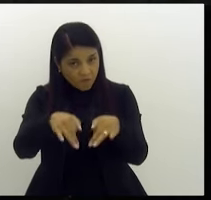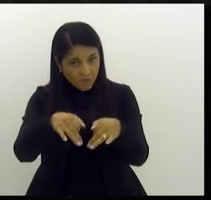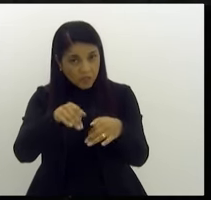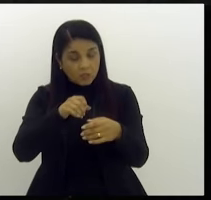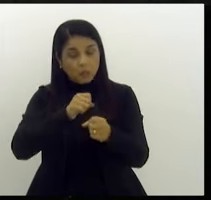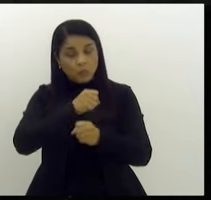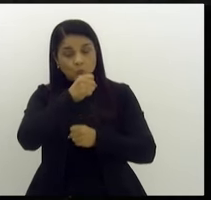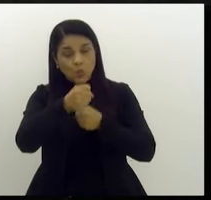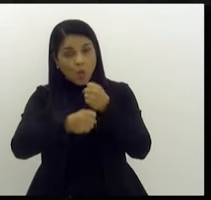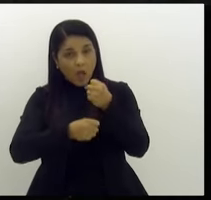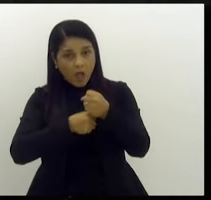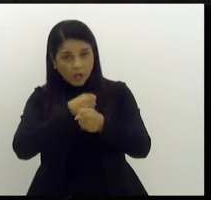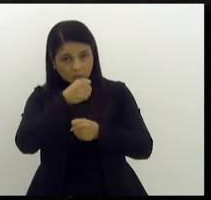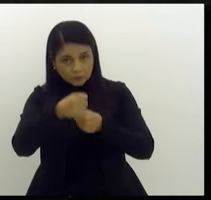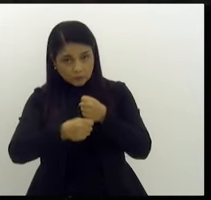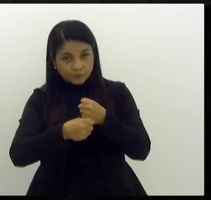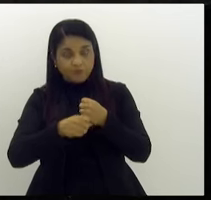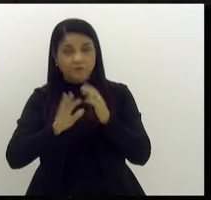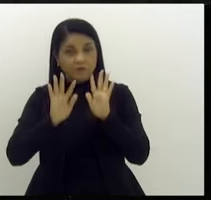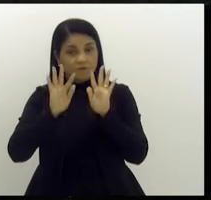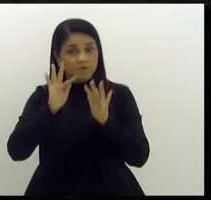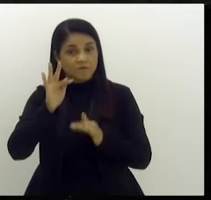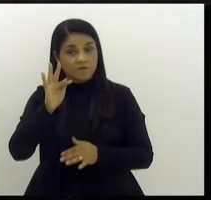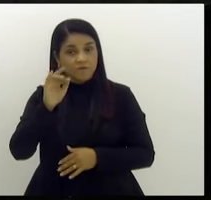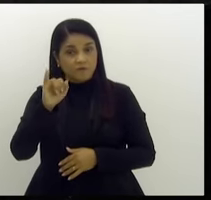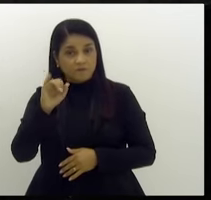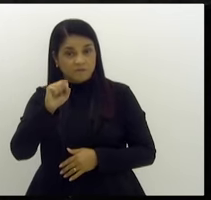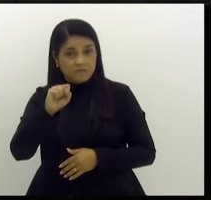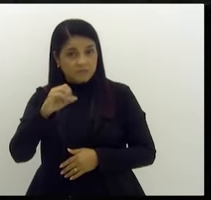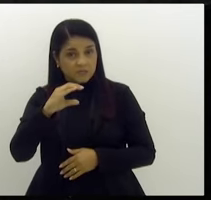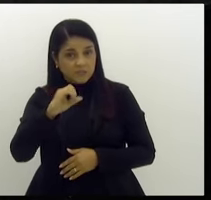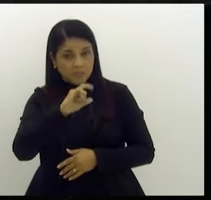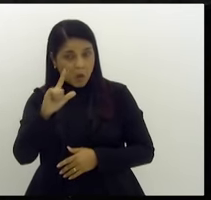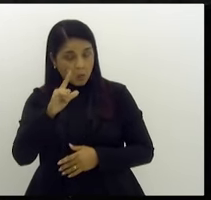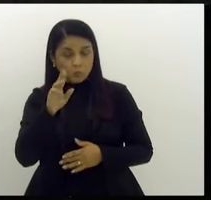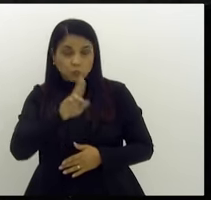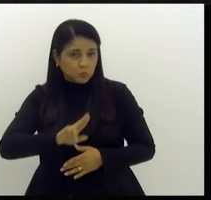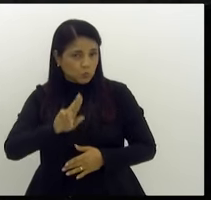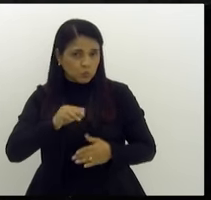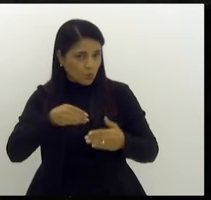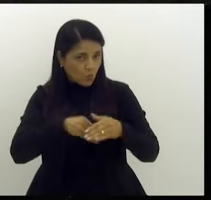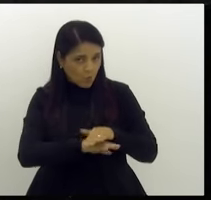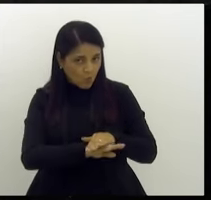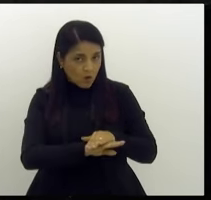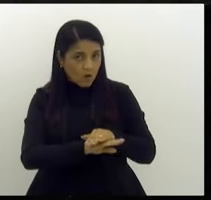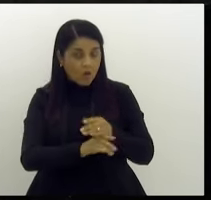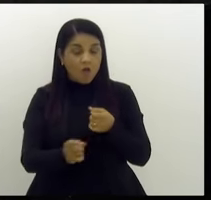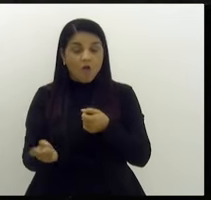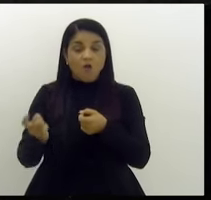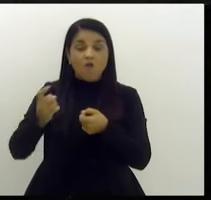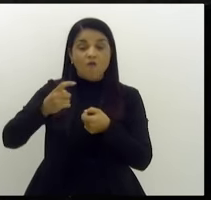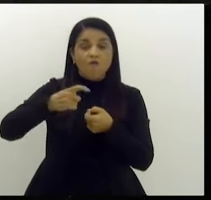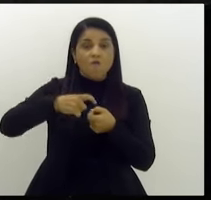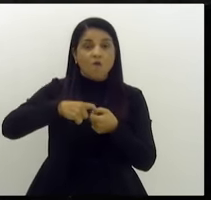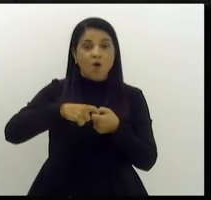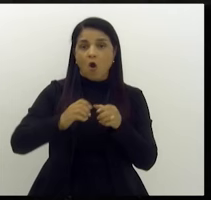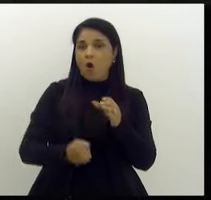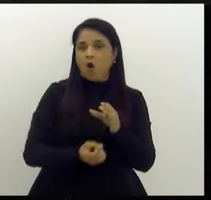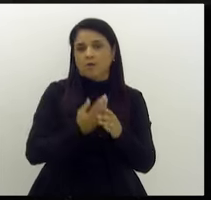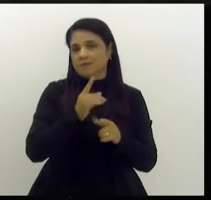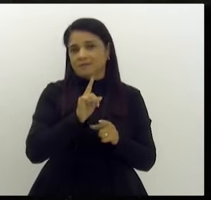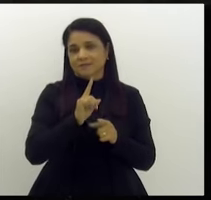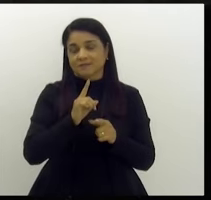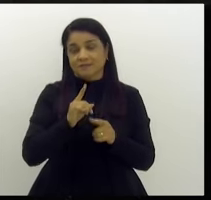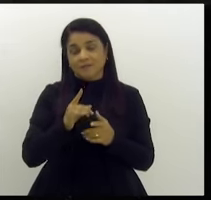fiscal não havendo empenhado os recursos os recursos podem voltar não para o fundo de de origem mas para